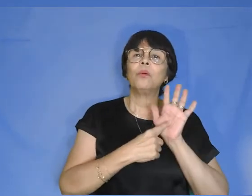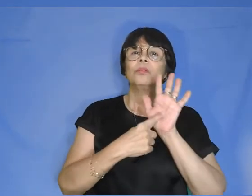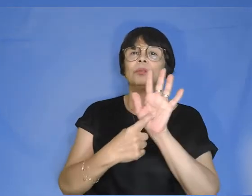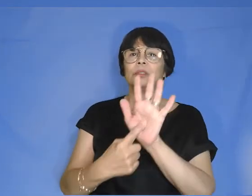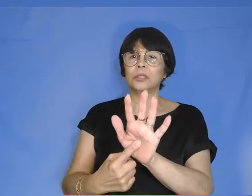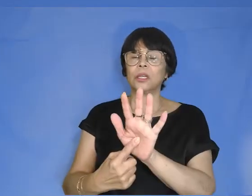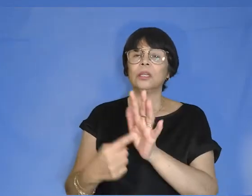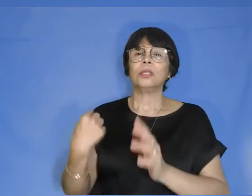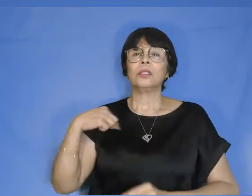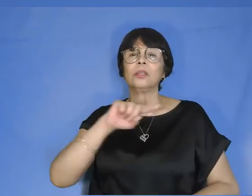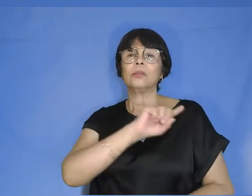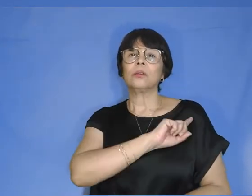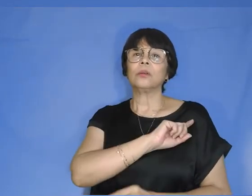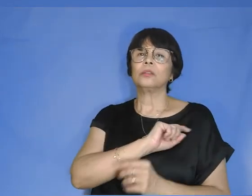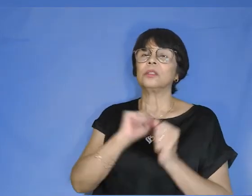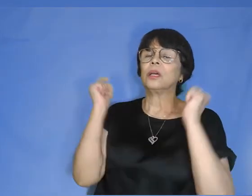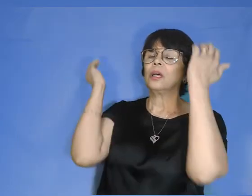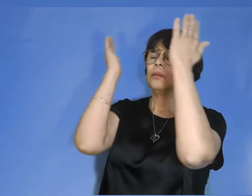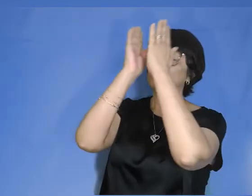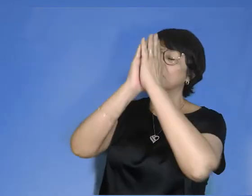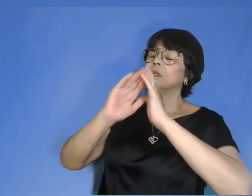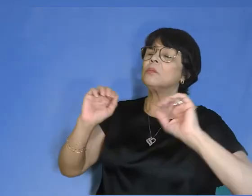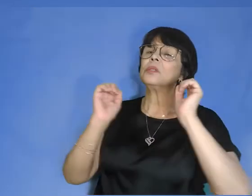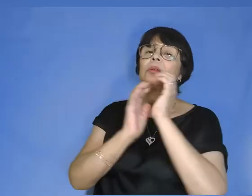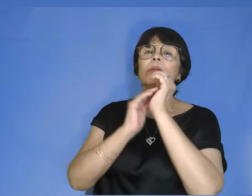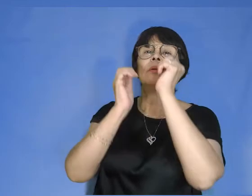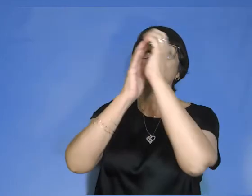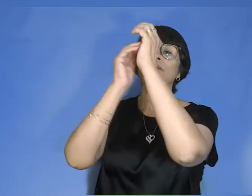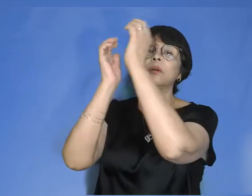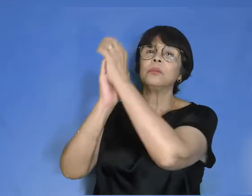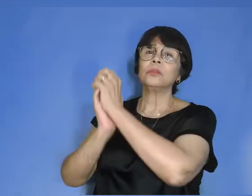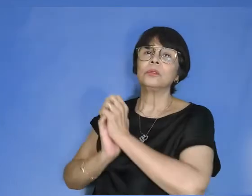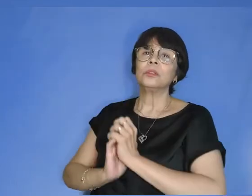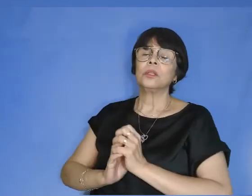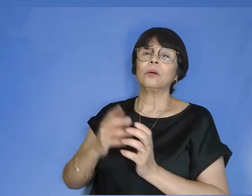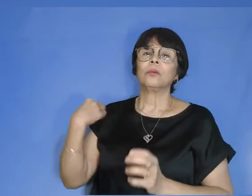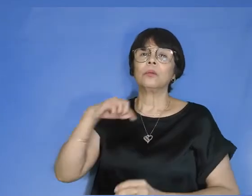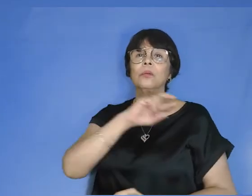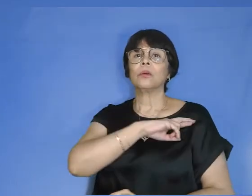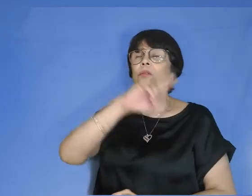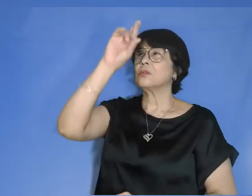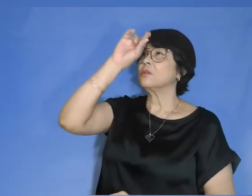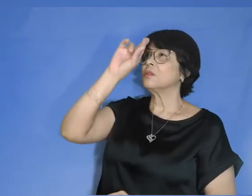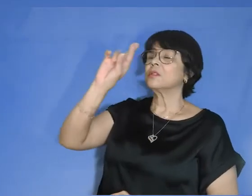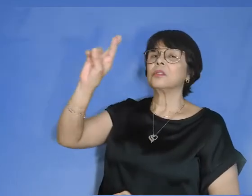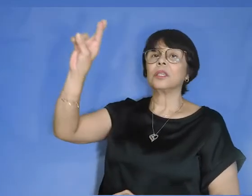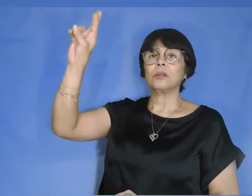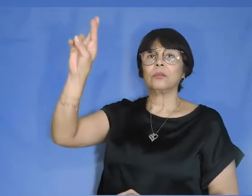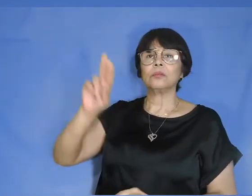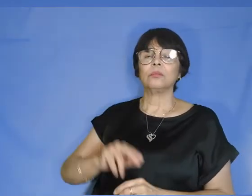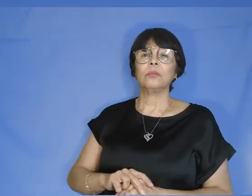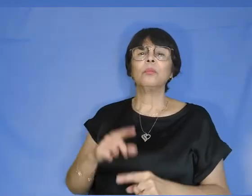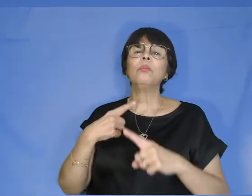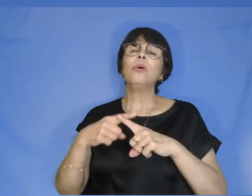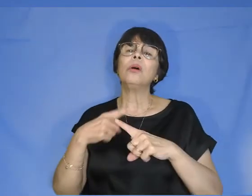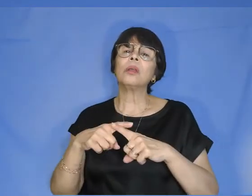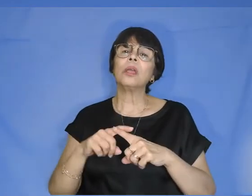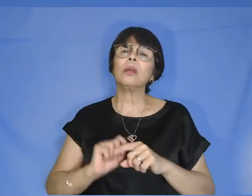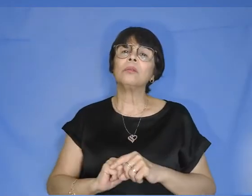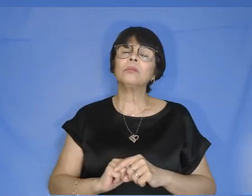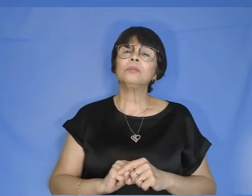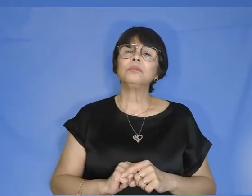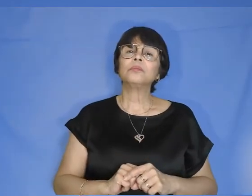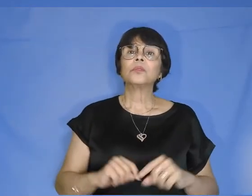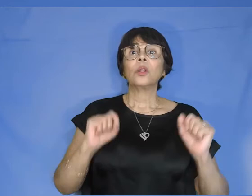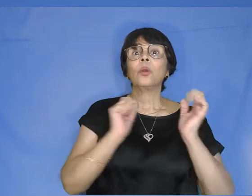grande Criador, ao nosso grande Salvador. Momento e, sobretudo, louvar por Jesus Cristo,